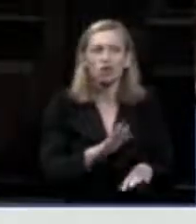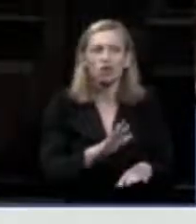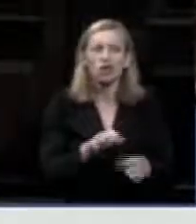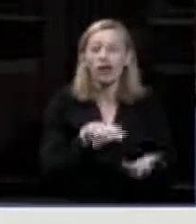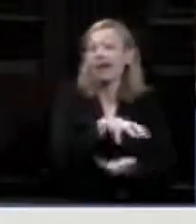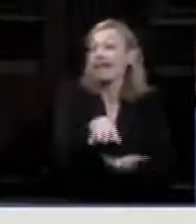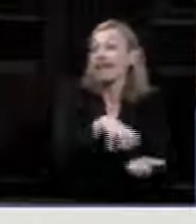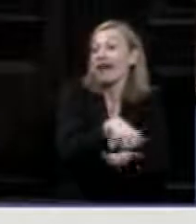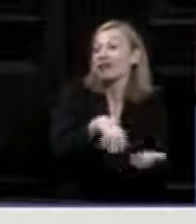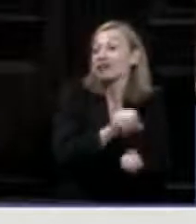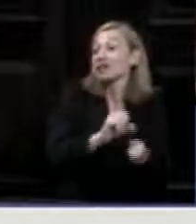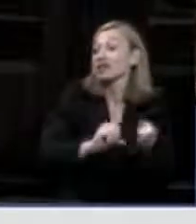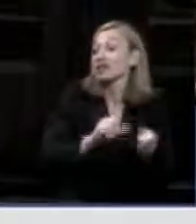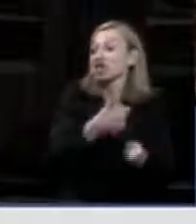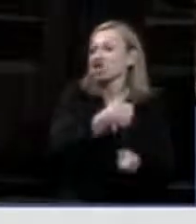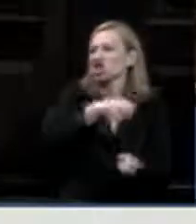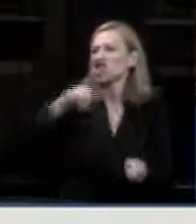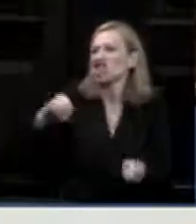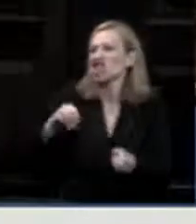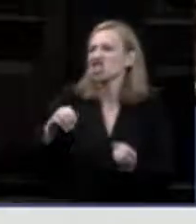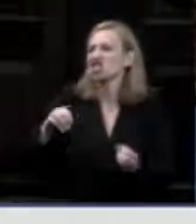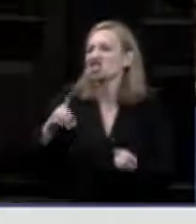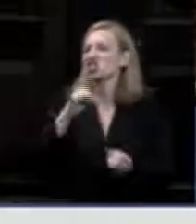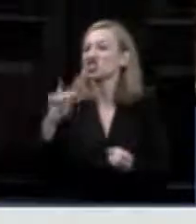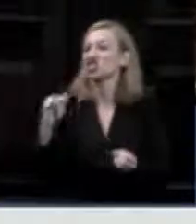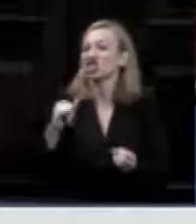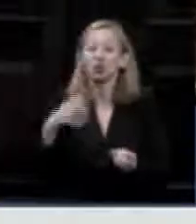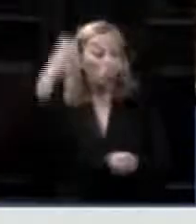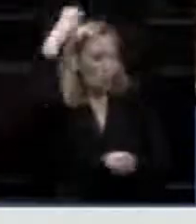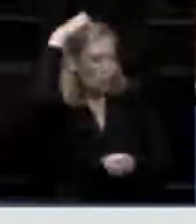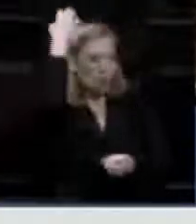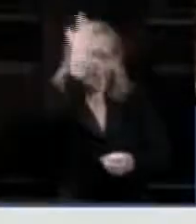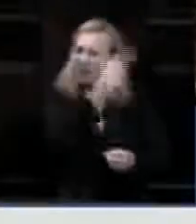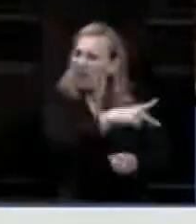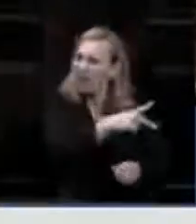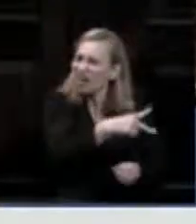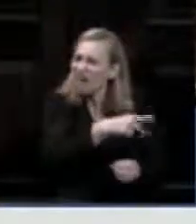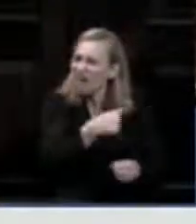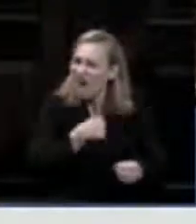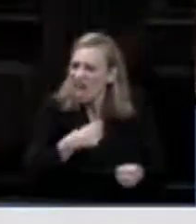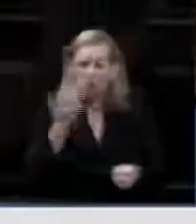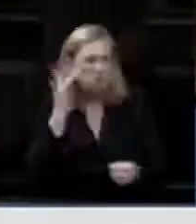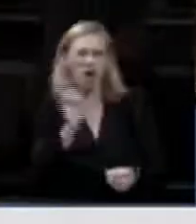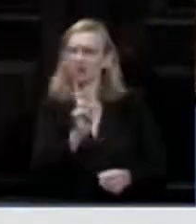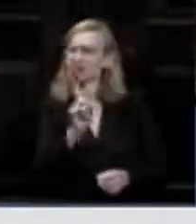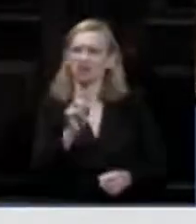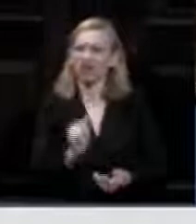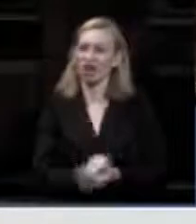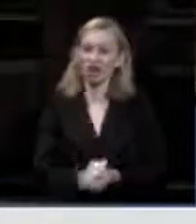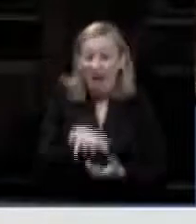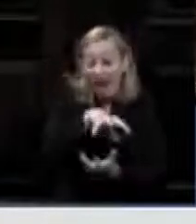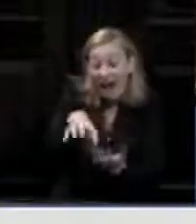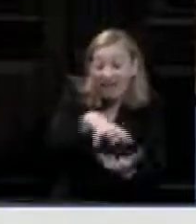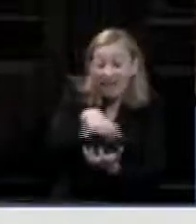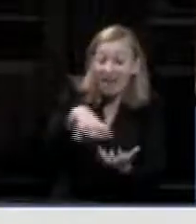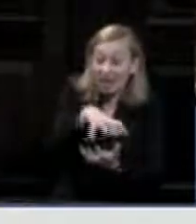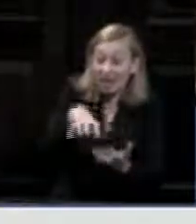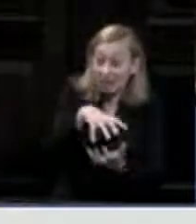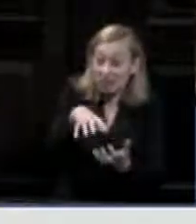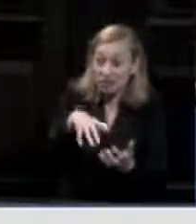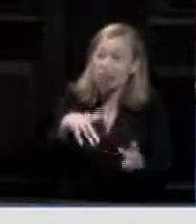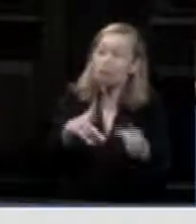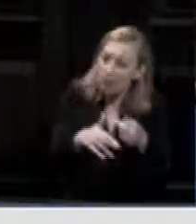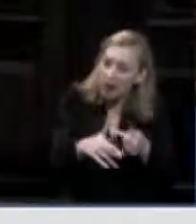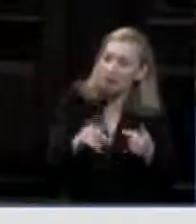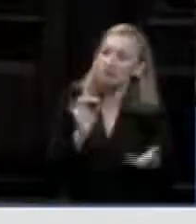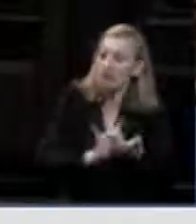discordo completamente do secretário de Educação. Eu não acho, e obviamente que a gente sabe que a greve atrapalha, mas a greve, em primeiro